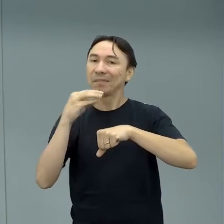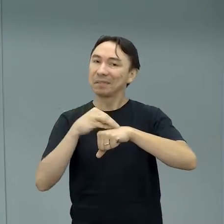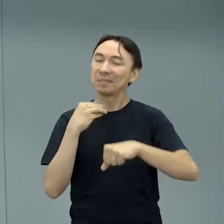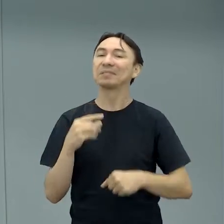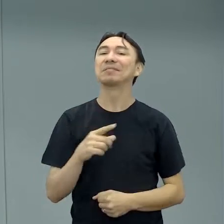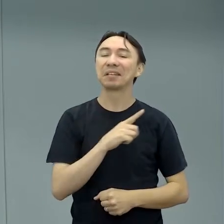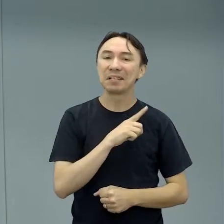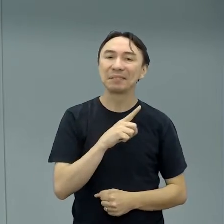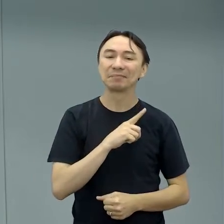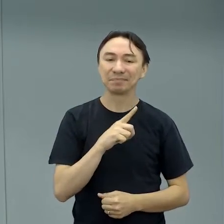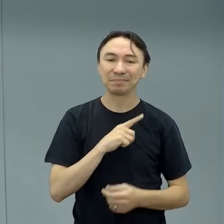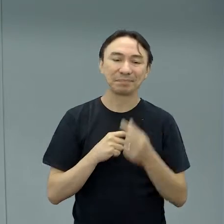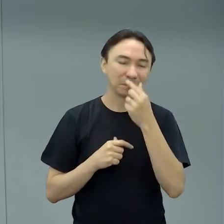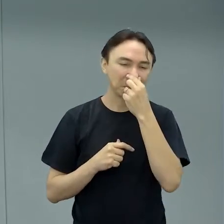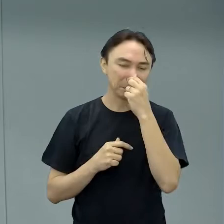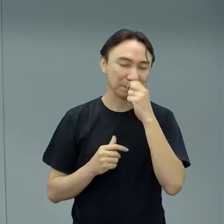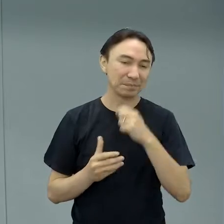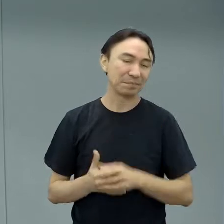E assim,